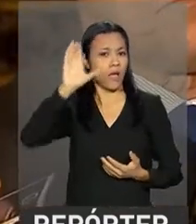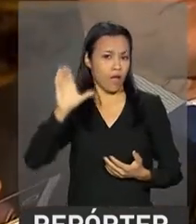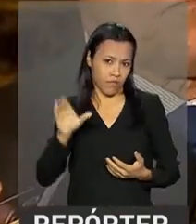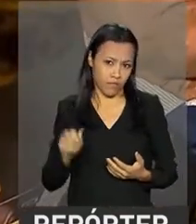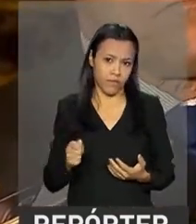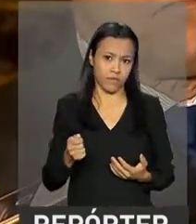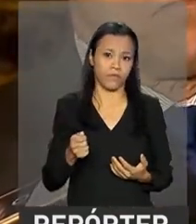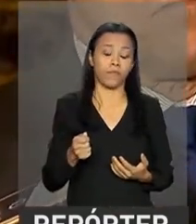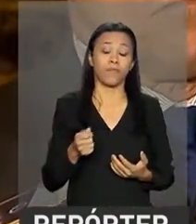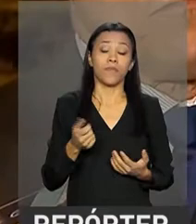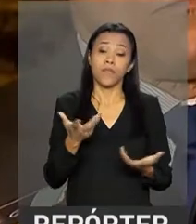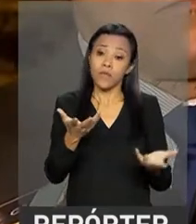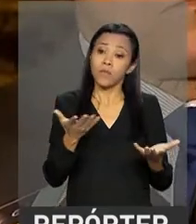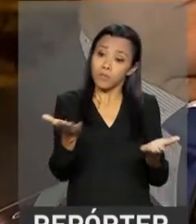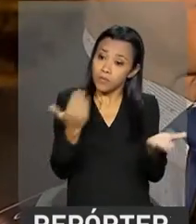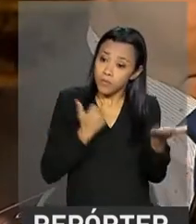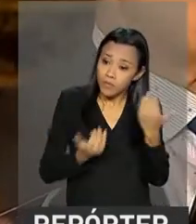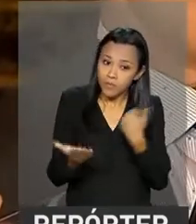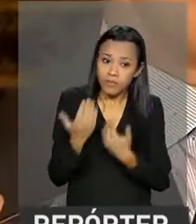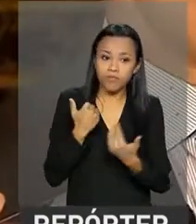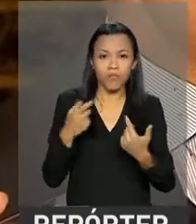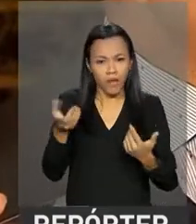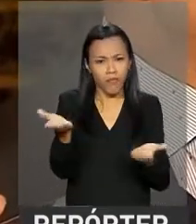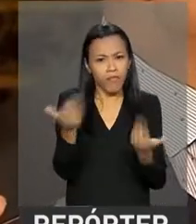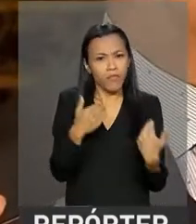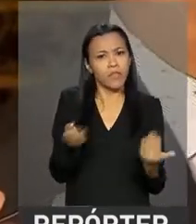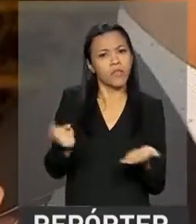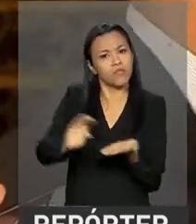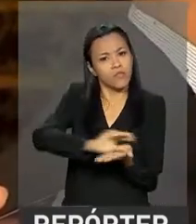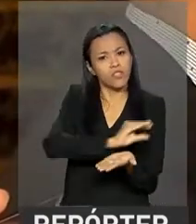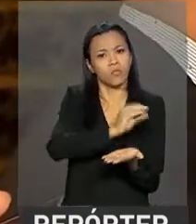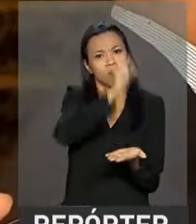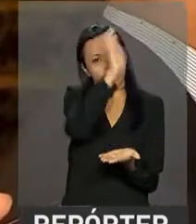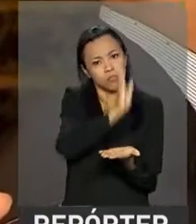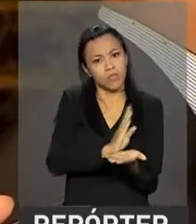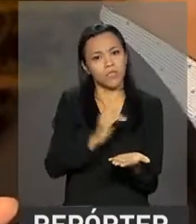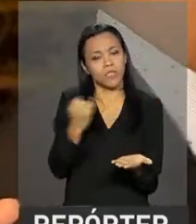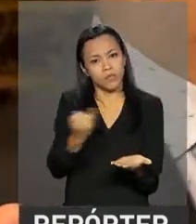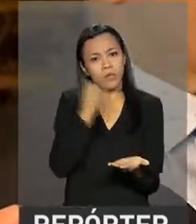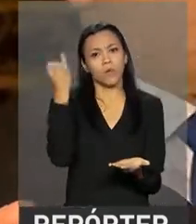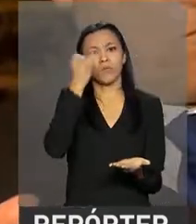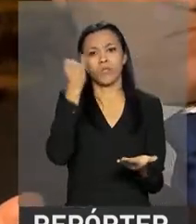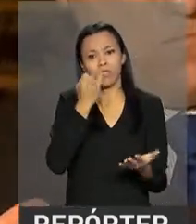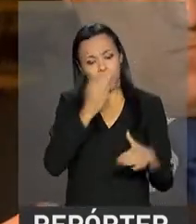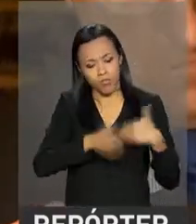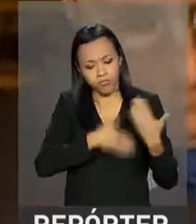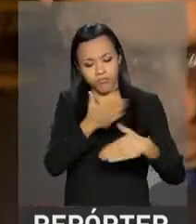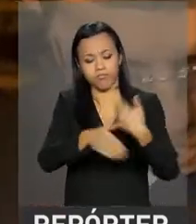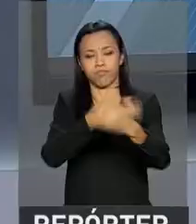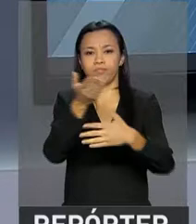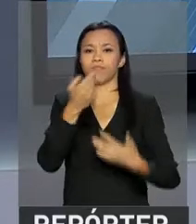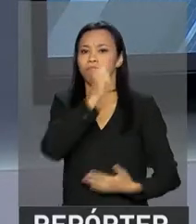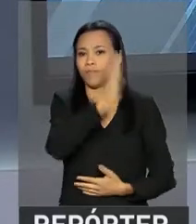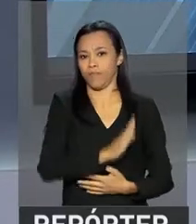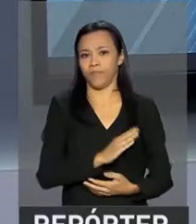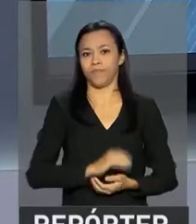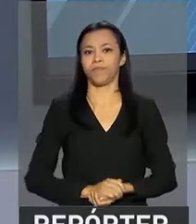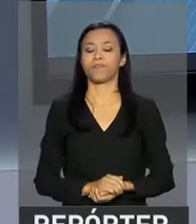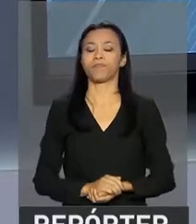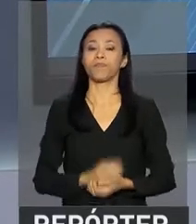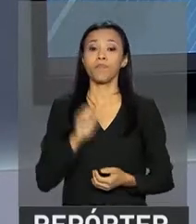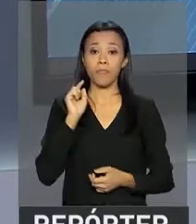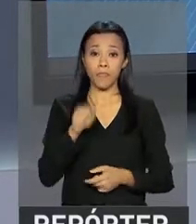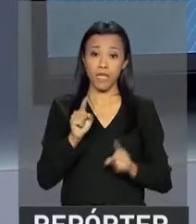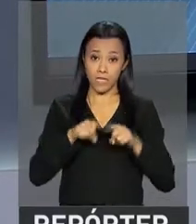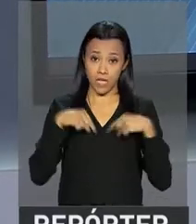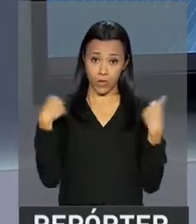que esses empresários venham e façam os investimentos que são fundamentais para o desenvolvimento da infraestrutura brasileira. Na